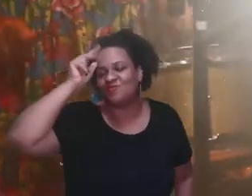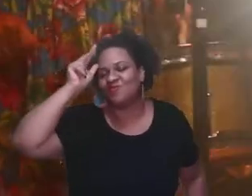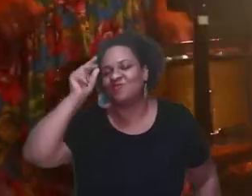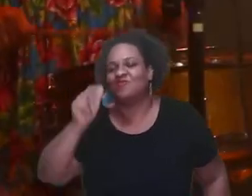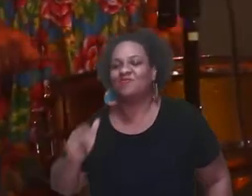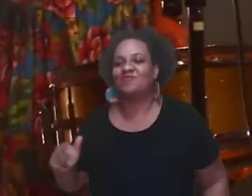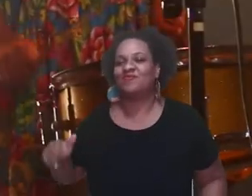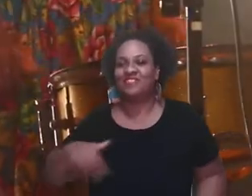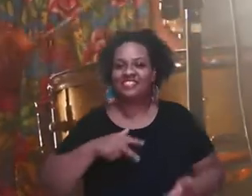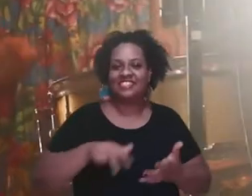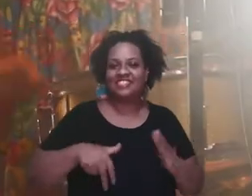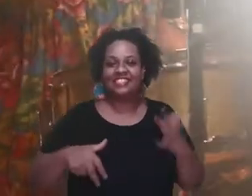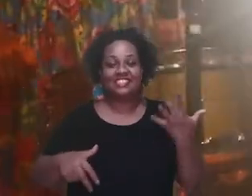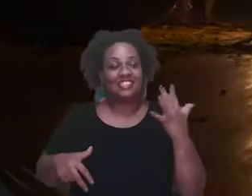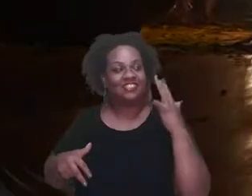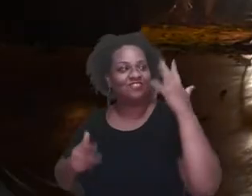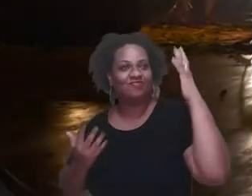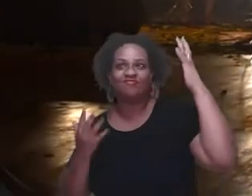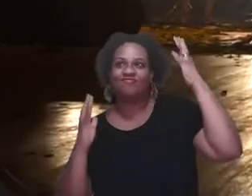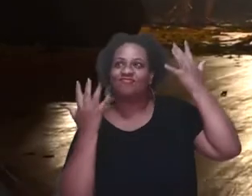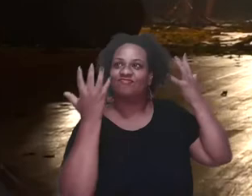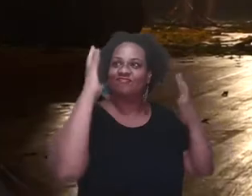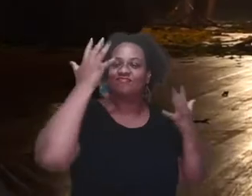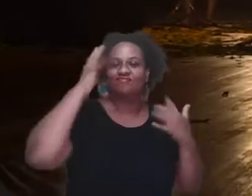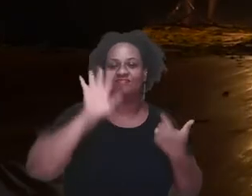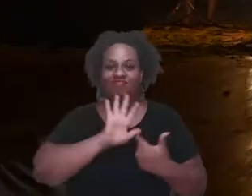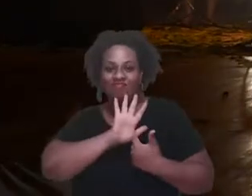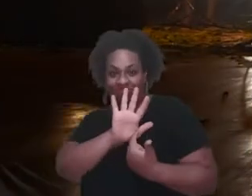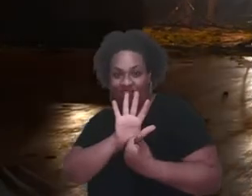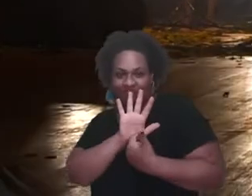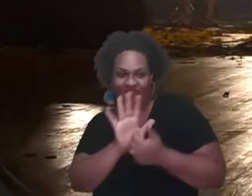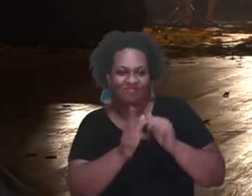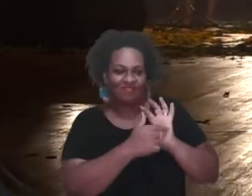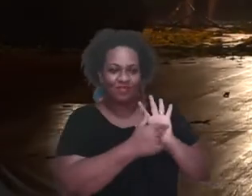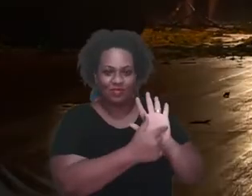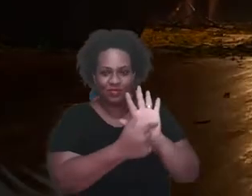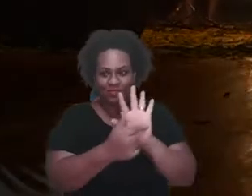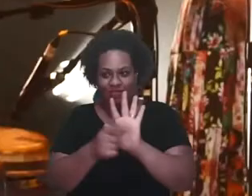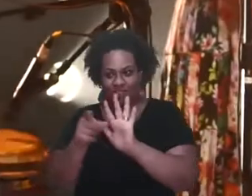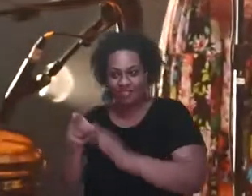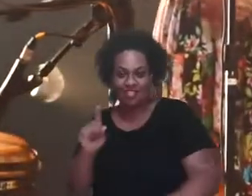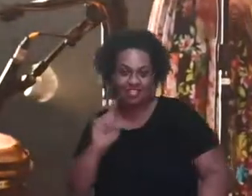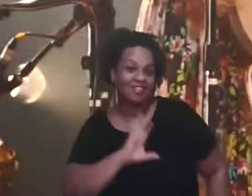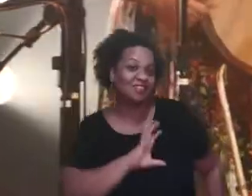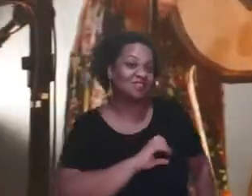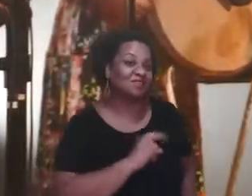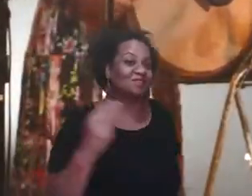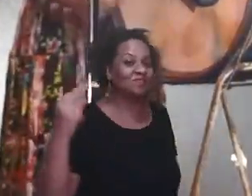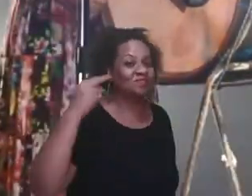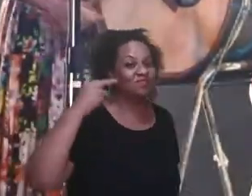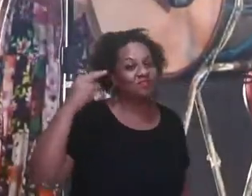cavalo e eu vou da tarde digili digili Brasil beber vontade de mim